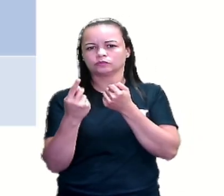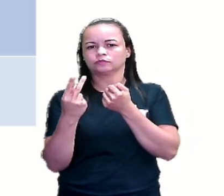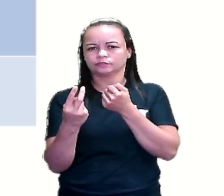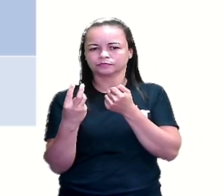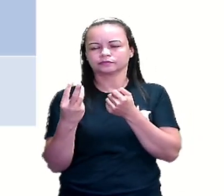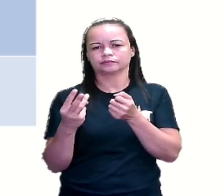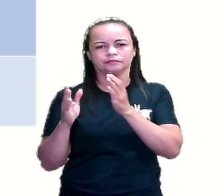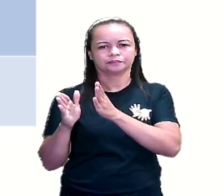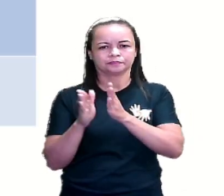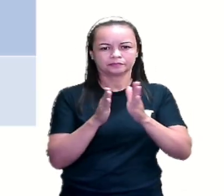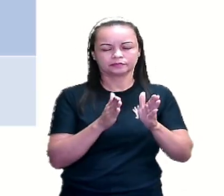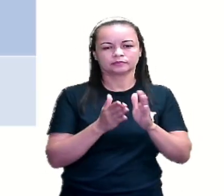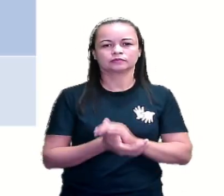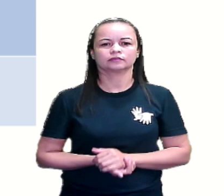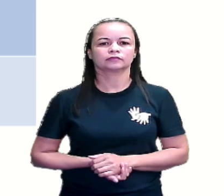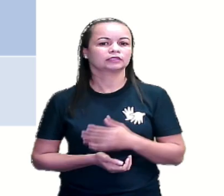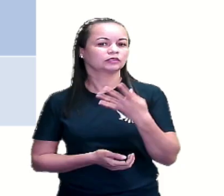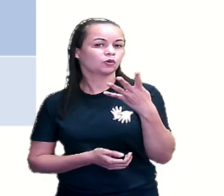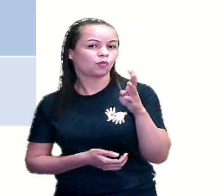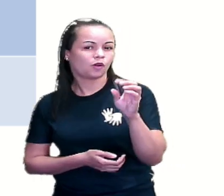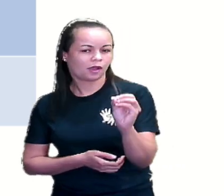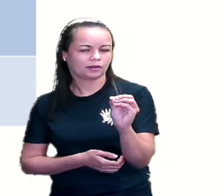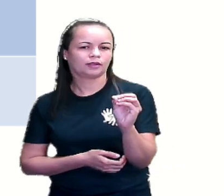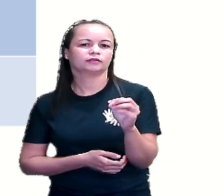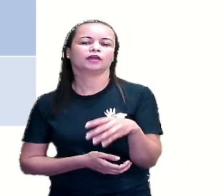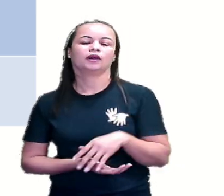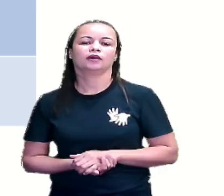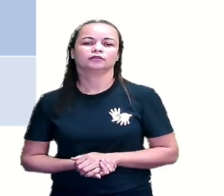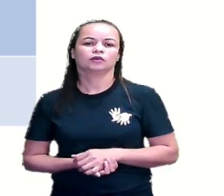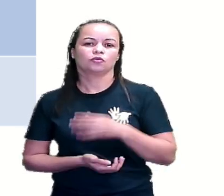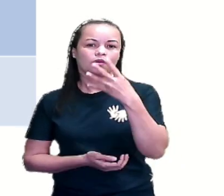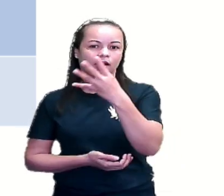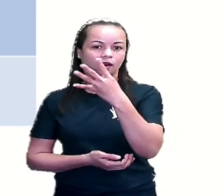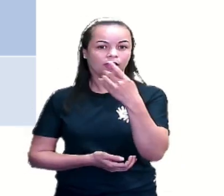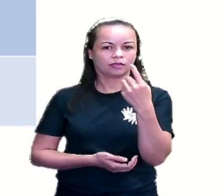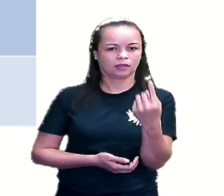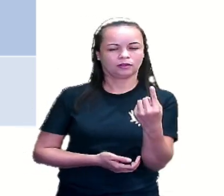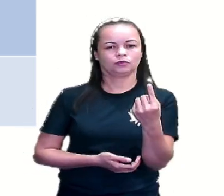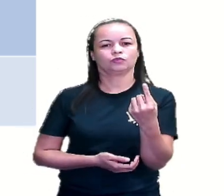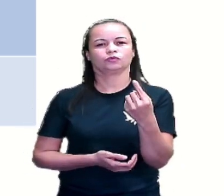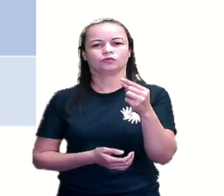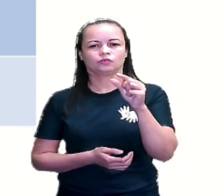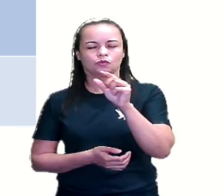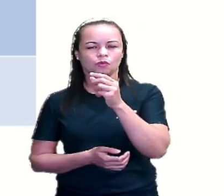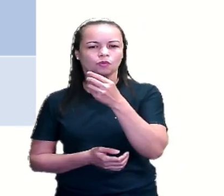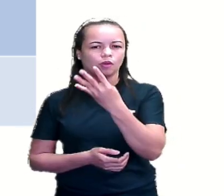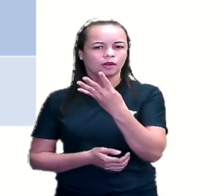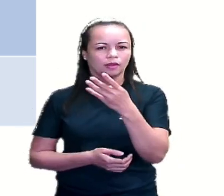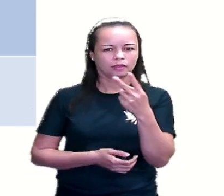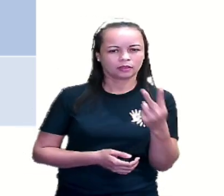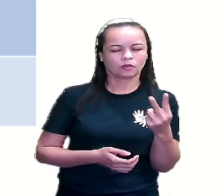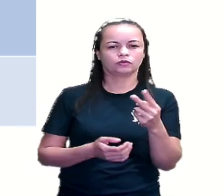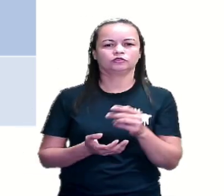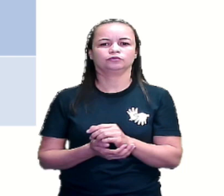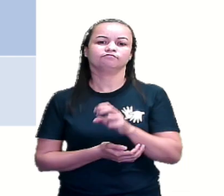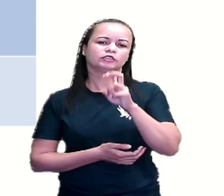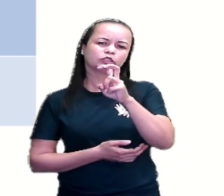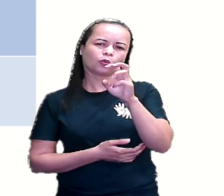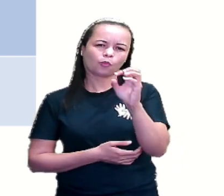as outras dezenas, ó. 40, aí eu tenho 41, 42, para o